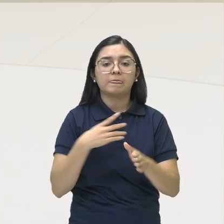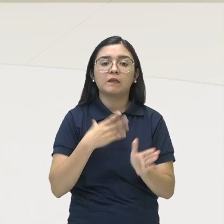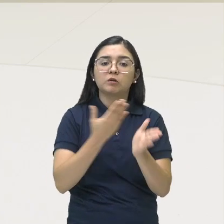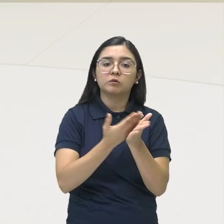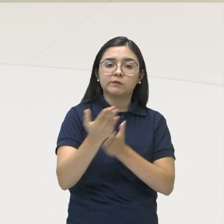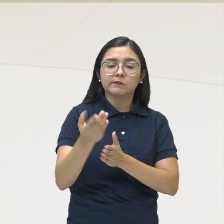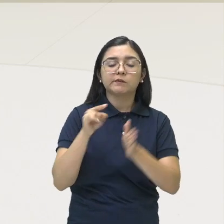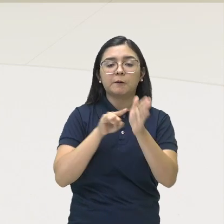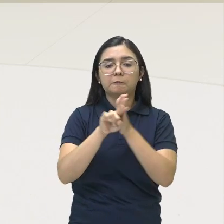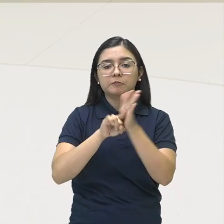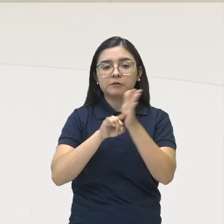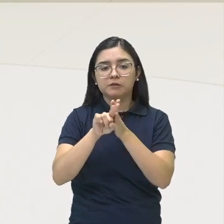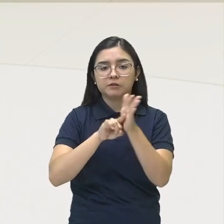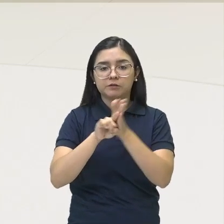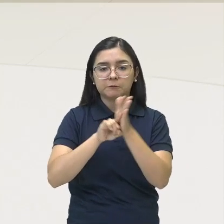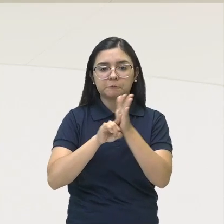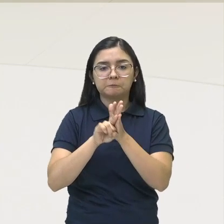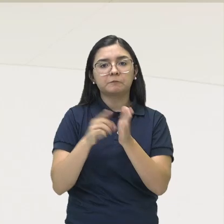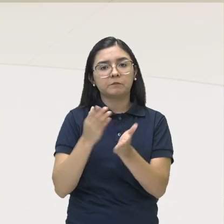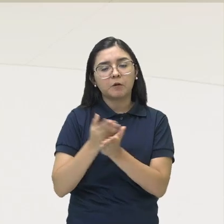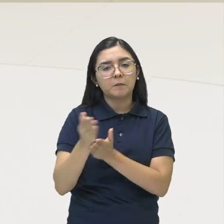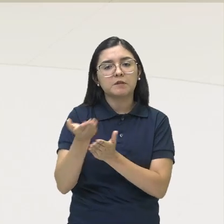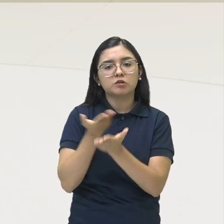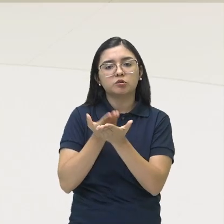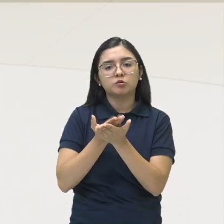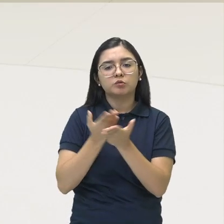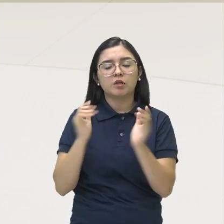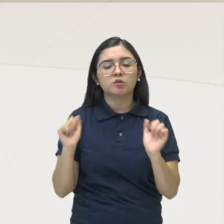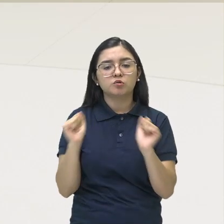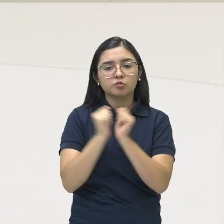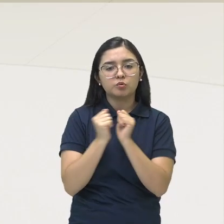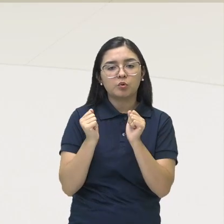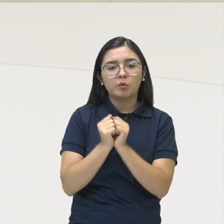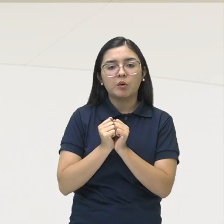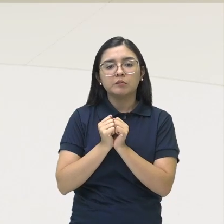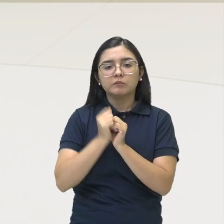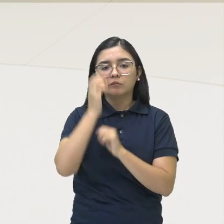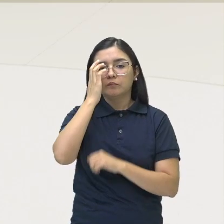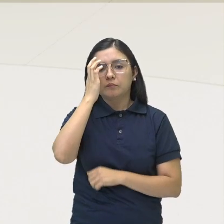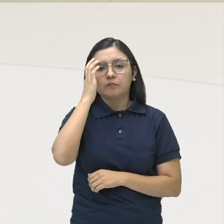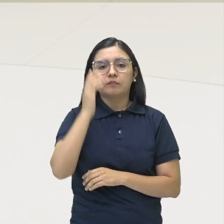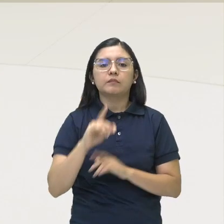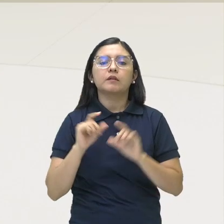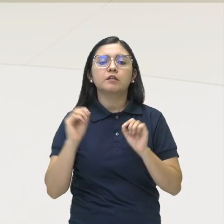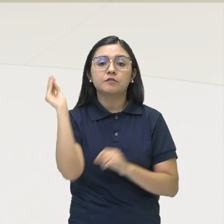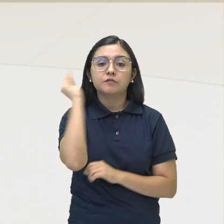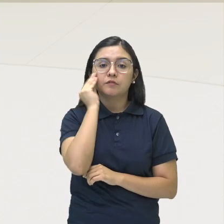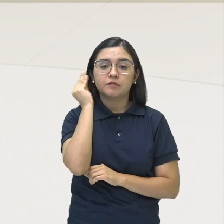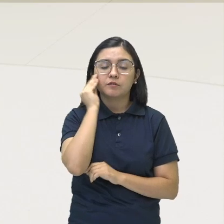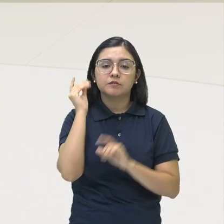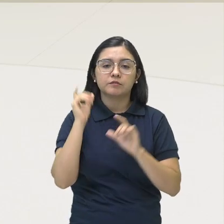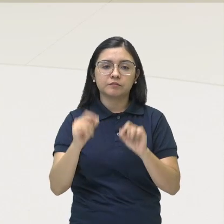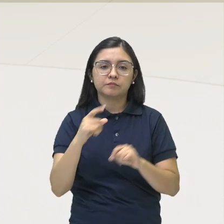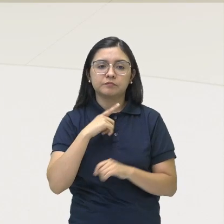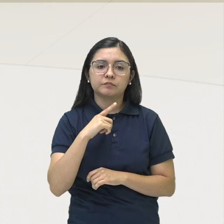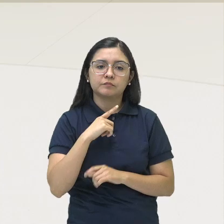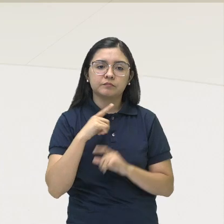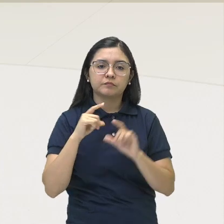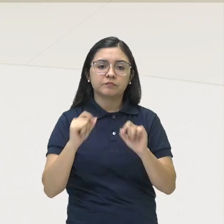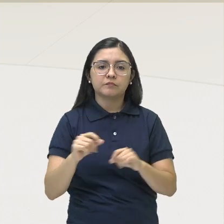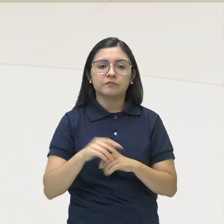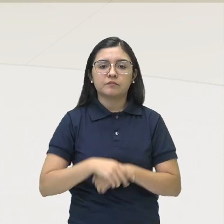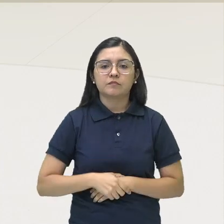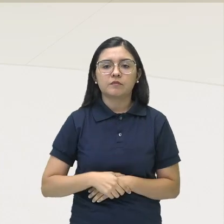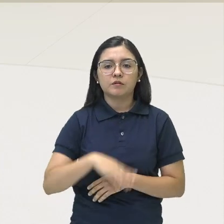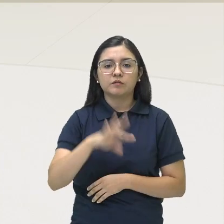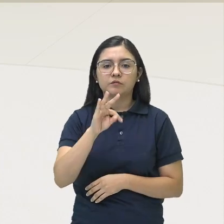suas pesquisas, eles começaram a estudar juntos, a pesquisar juntos, né? Eles constataram que os sais de tório eram